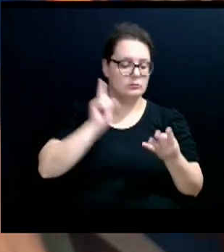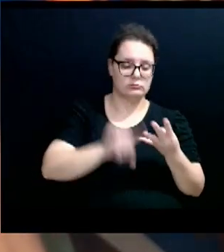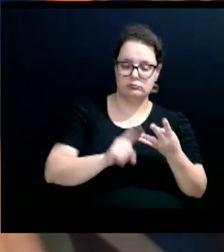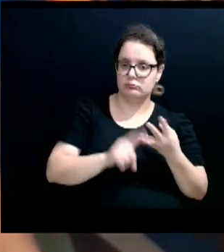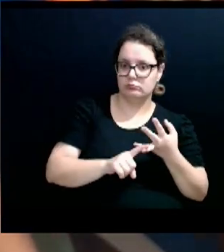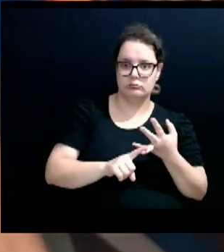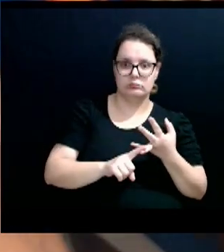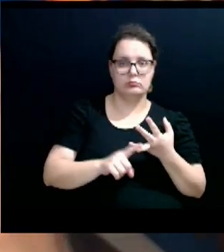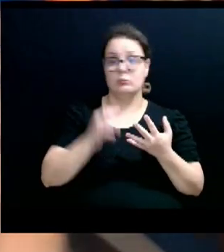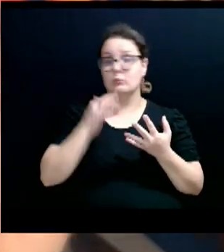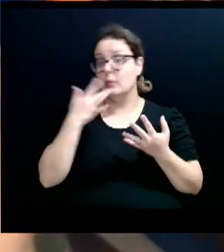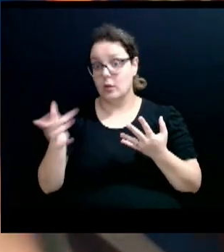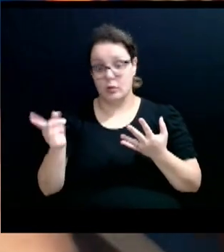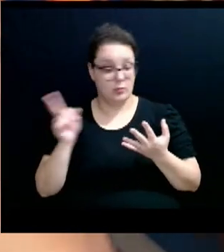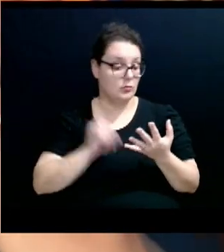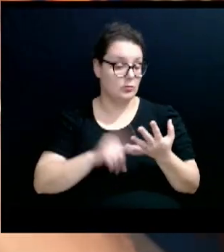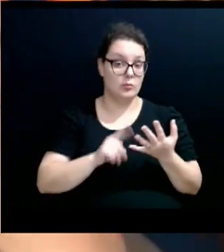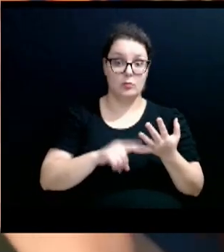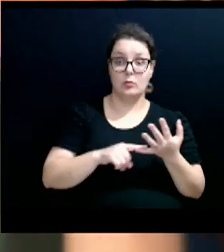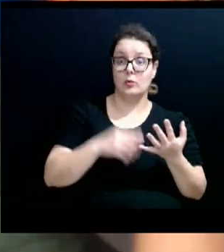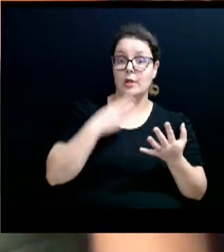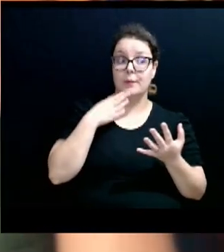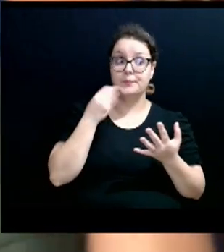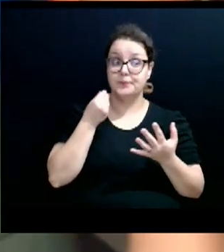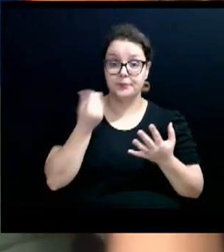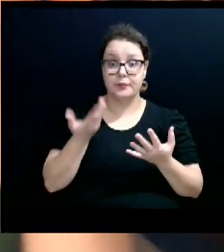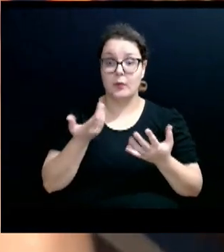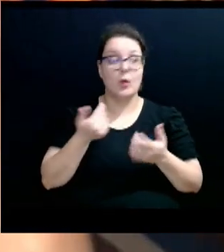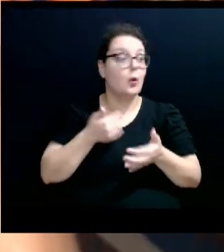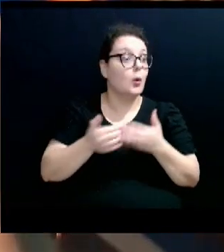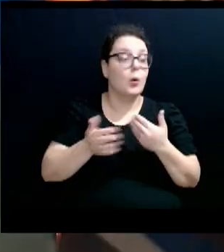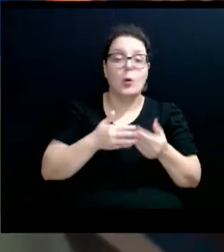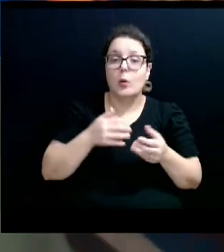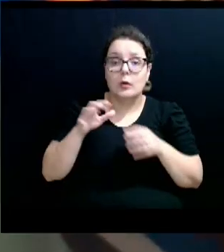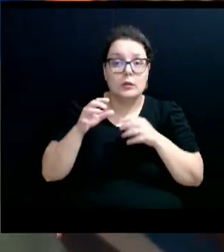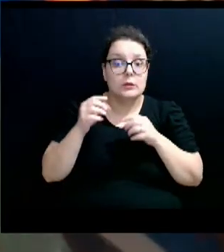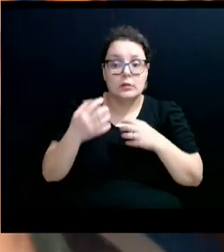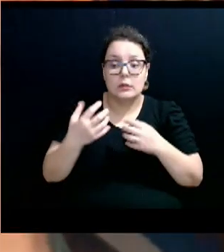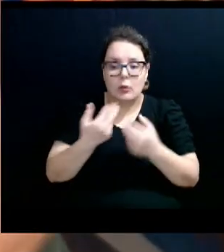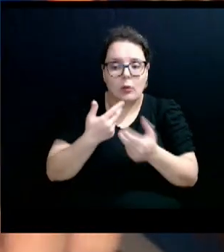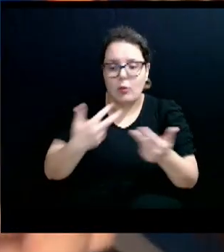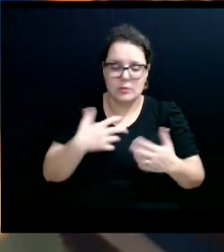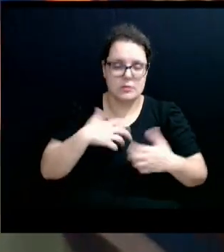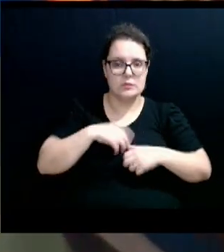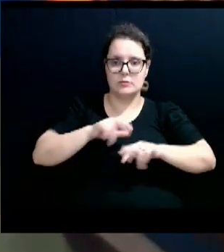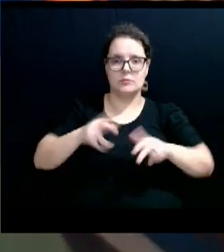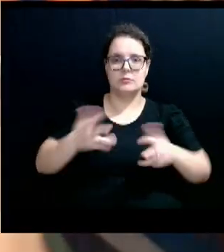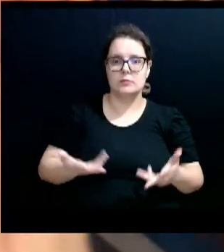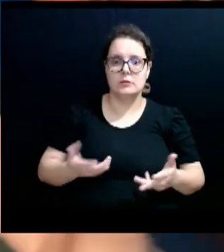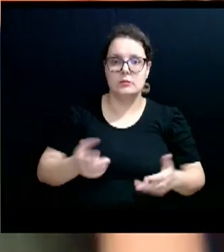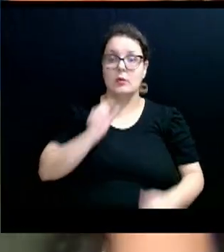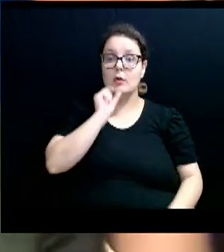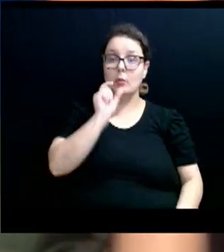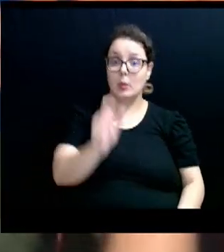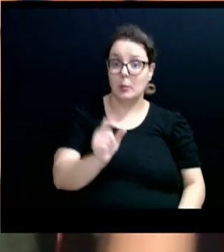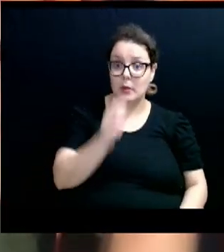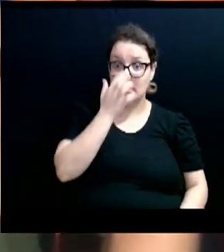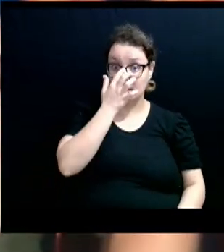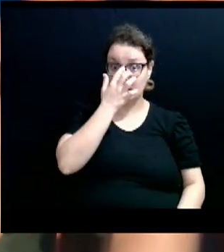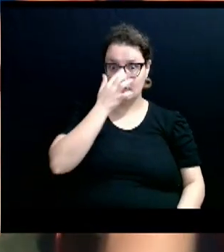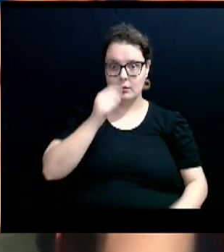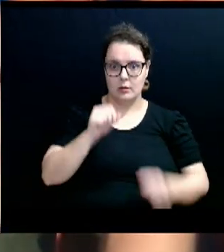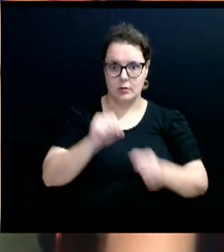pode ser um gosto, pode ser, sabe, qualquer órgão de sentido, uma palavra, ela faz com que a gente